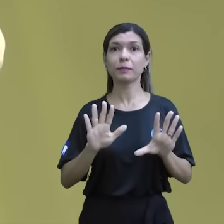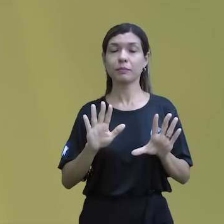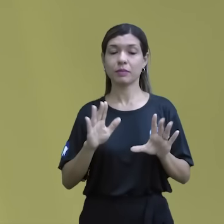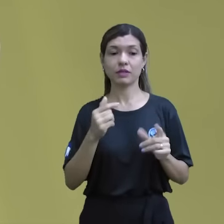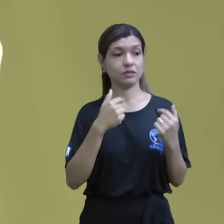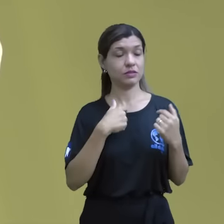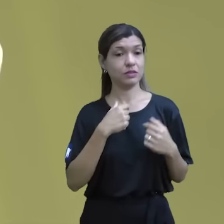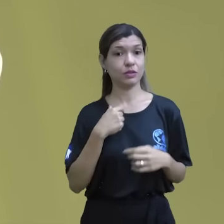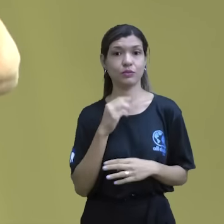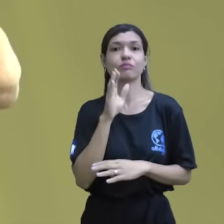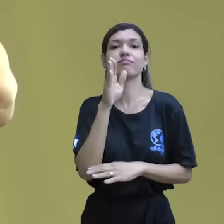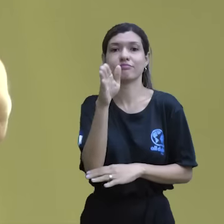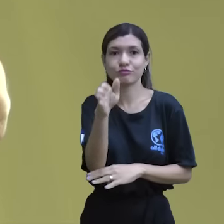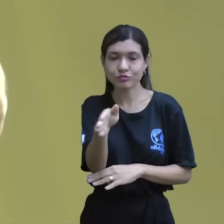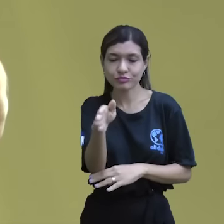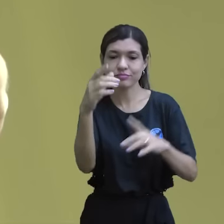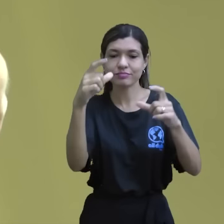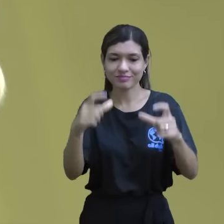de registro, né?